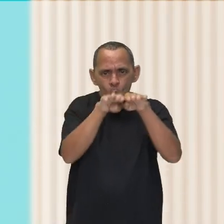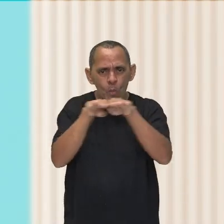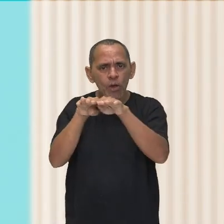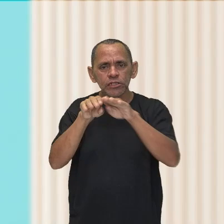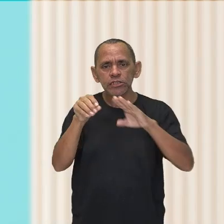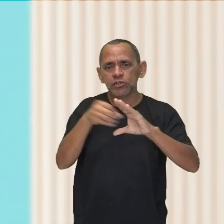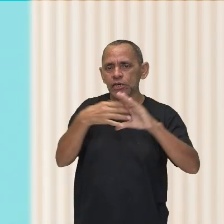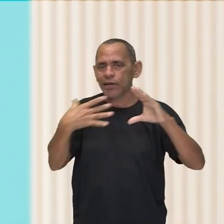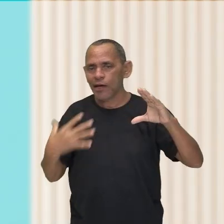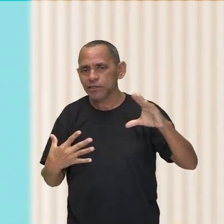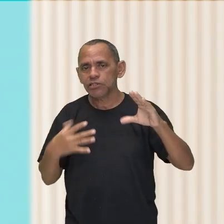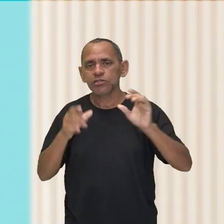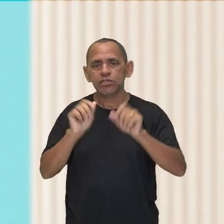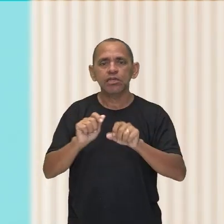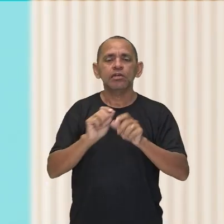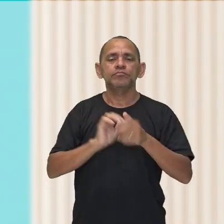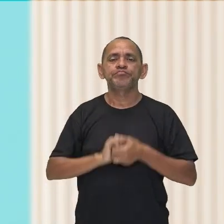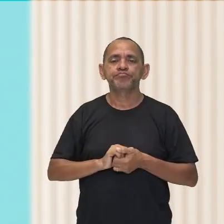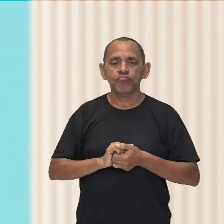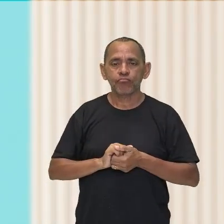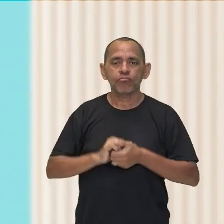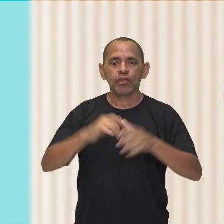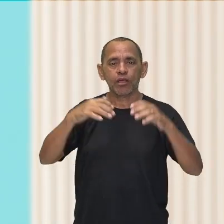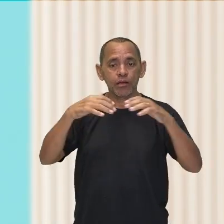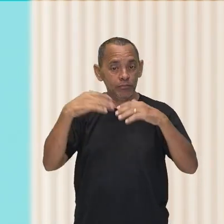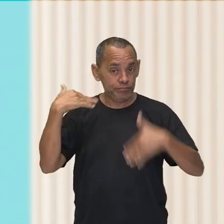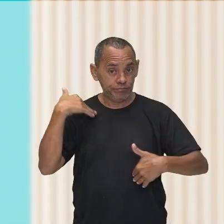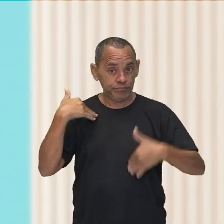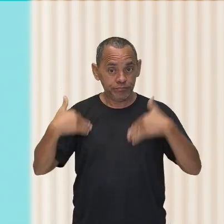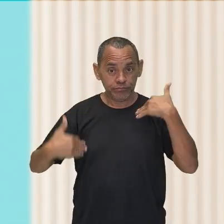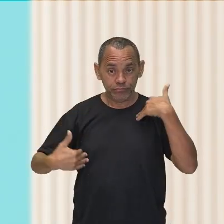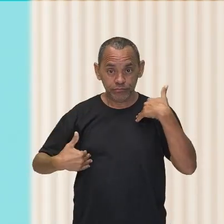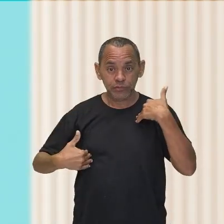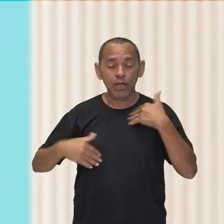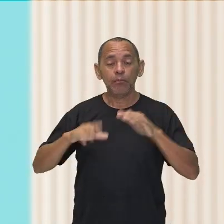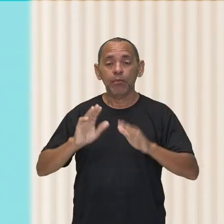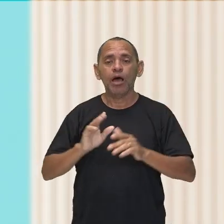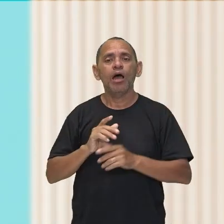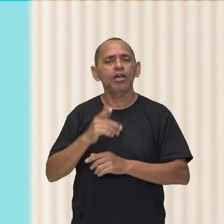característico, de pessoas com paralisia cerebral, mas eles conseguem correr